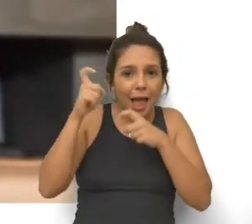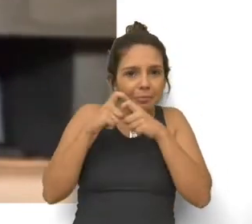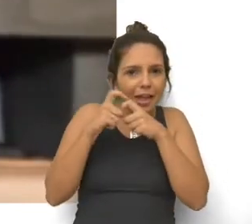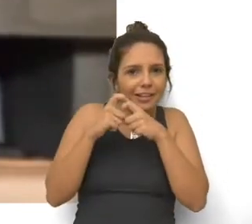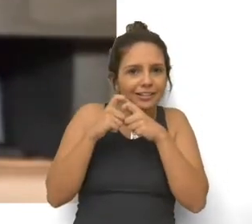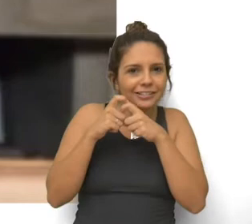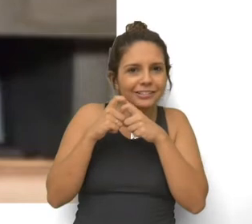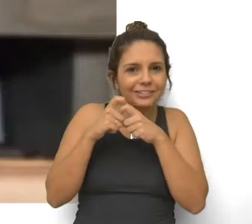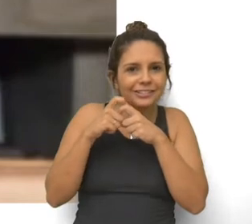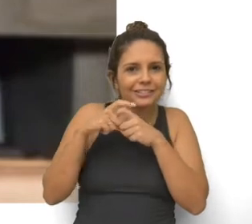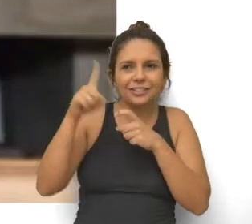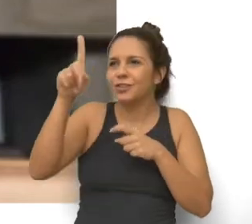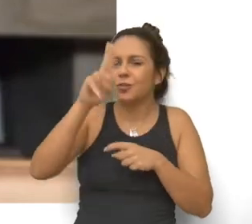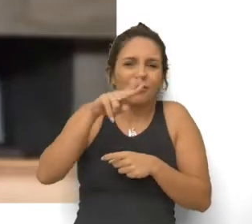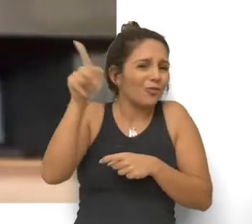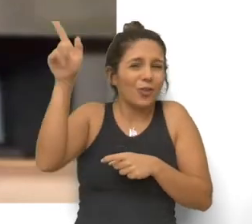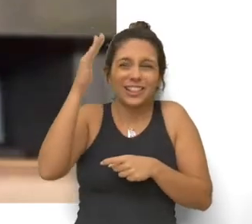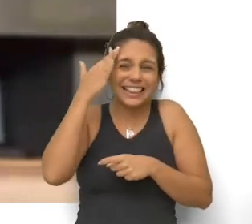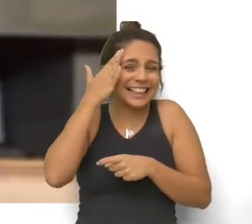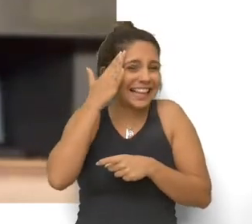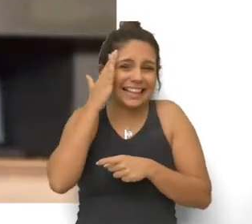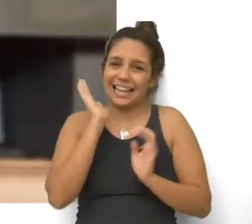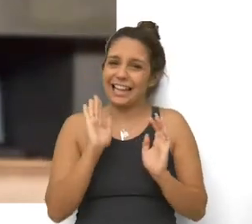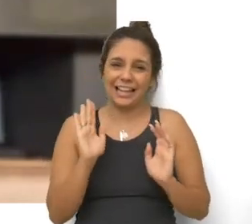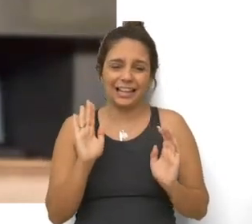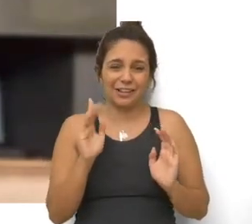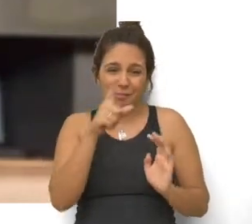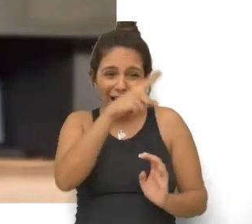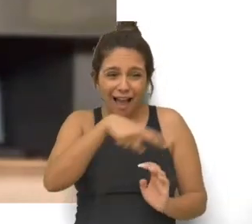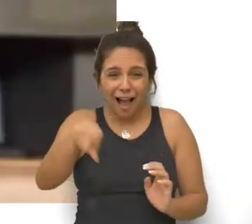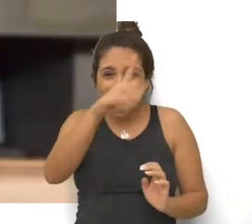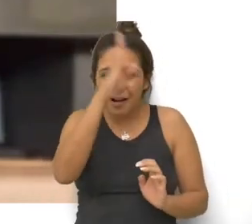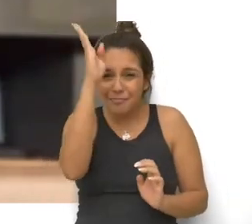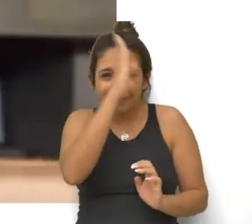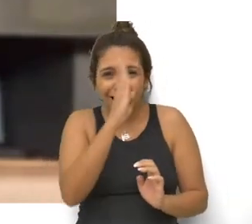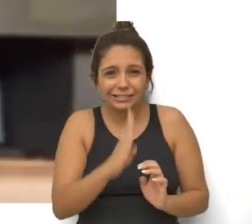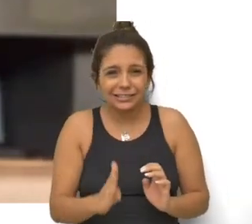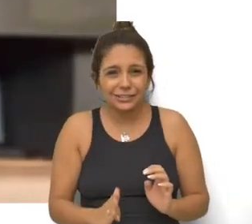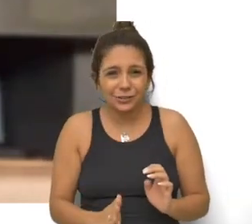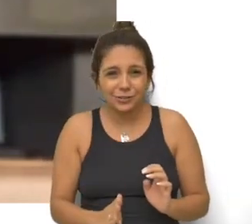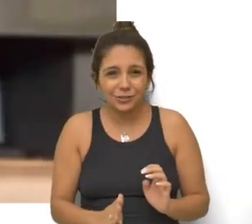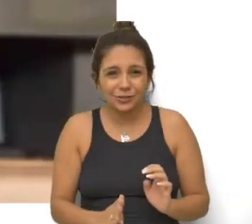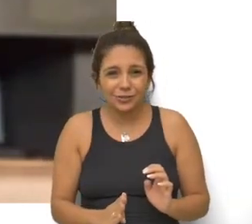a senhora não vai entender direito, mas os brasileiros